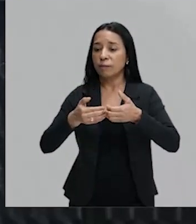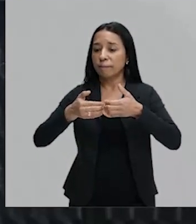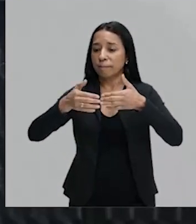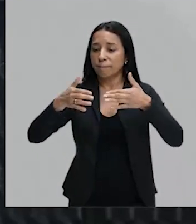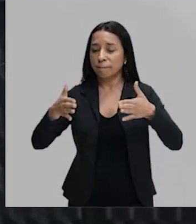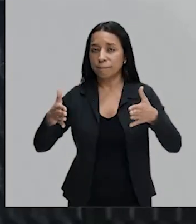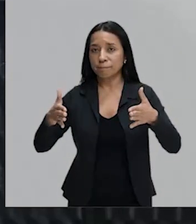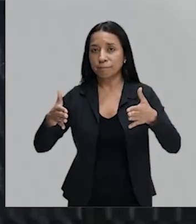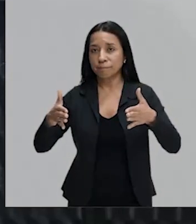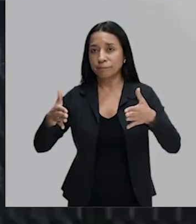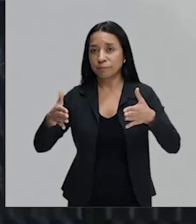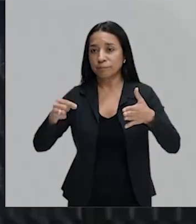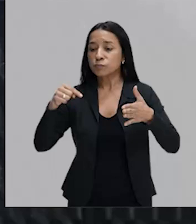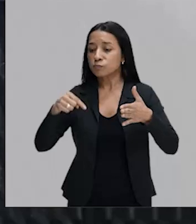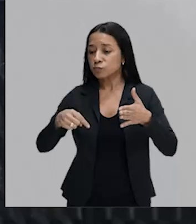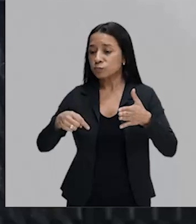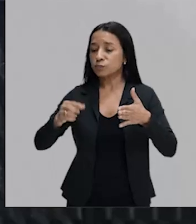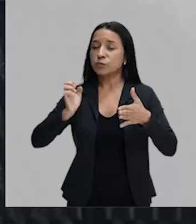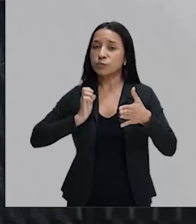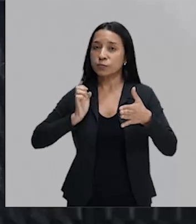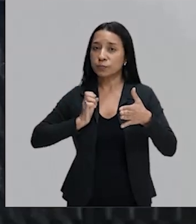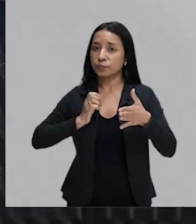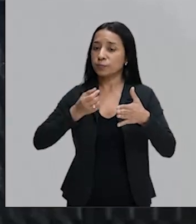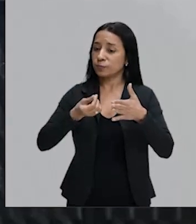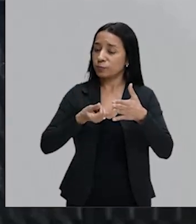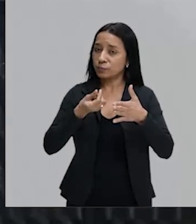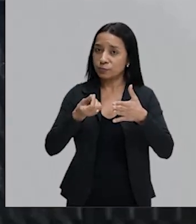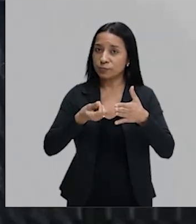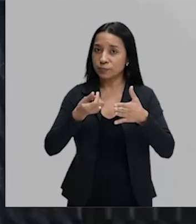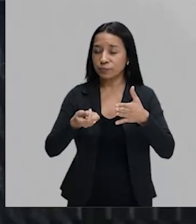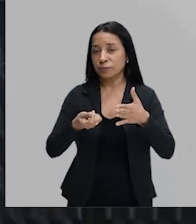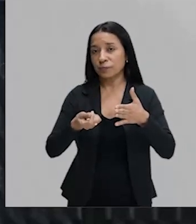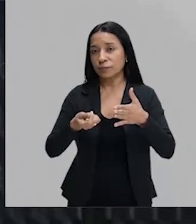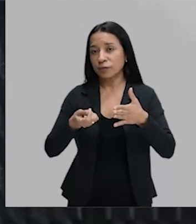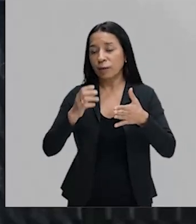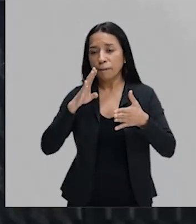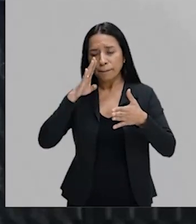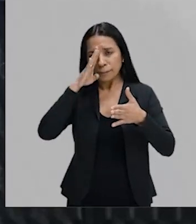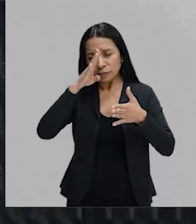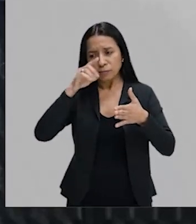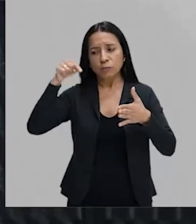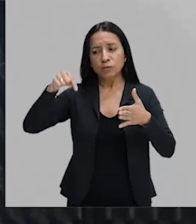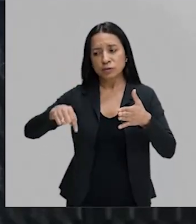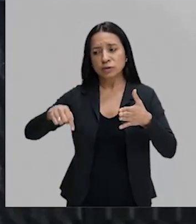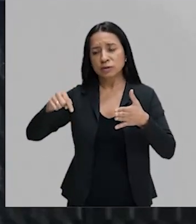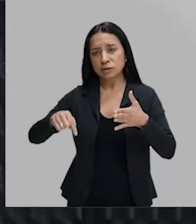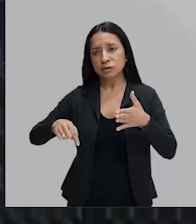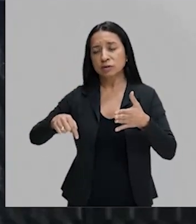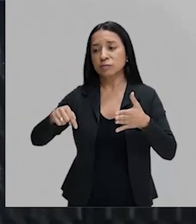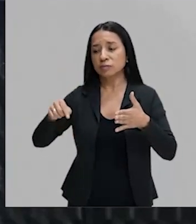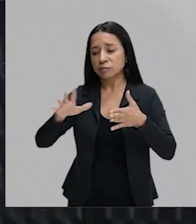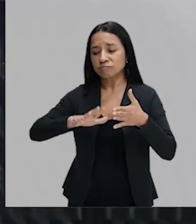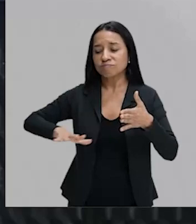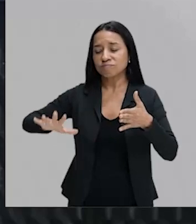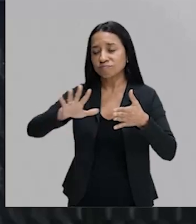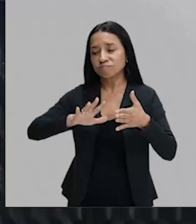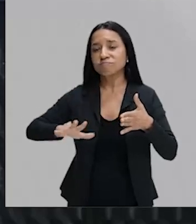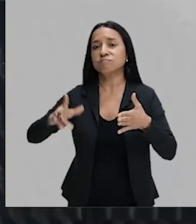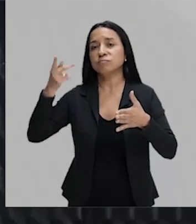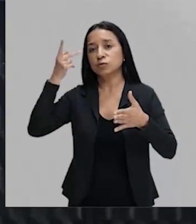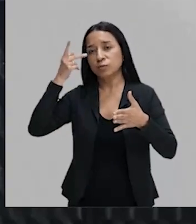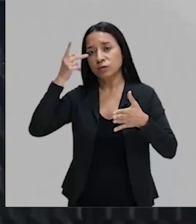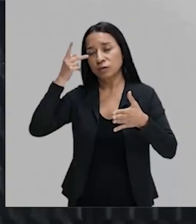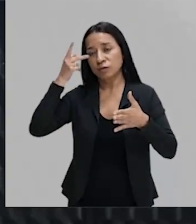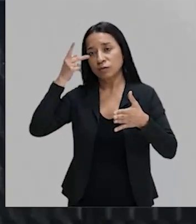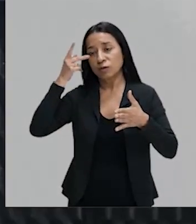para eles, principalmente para os produtores de café dessa região ali de São Paulo. Tanto prova que são eles